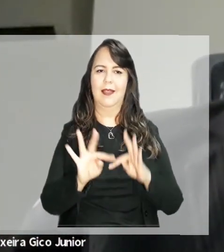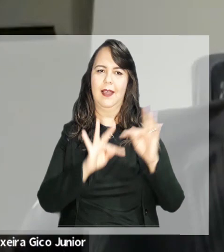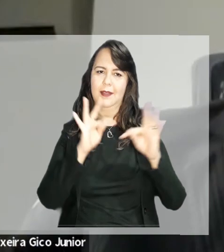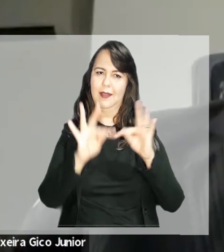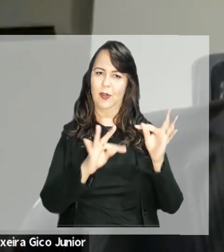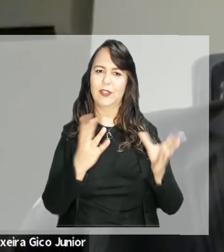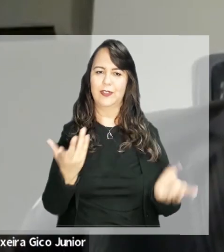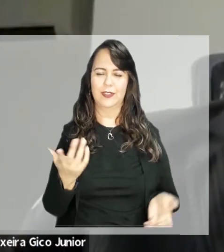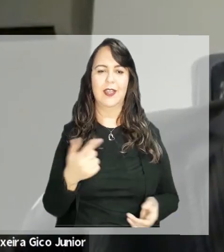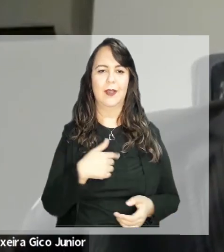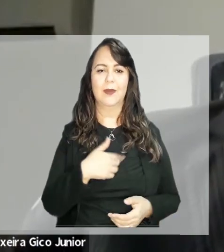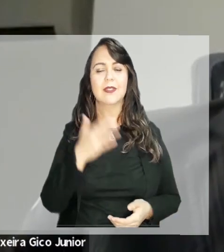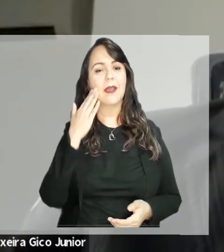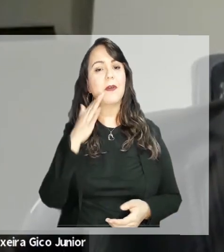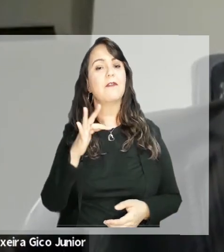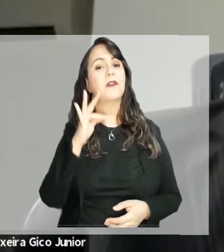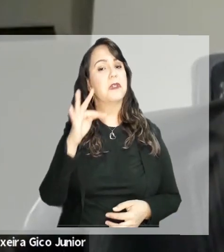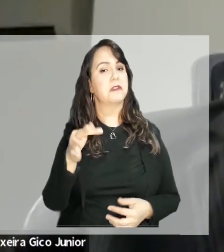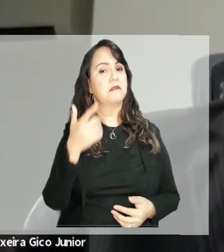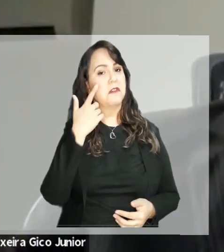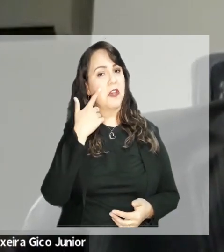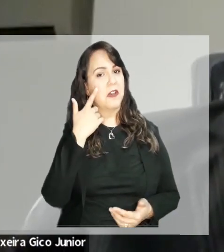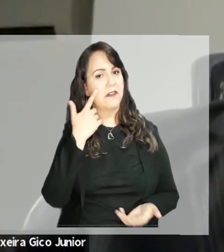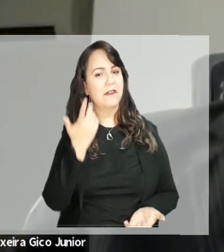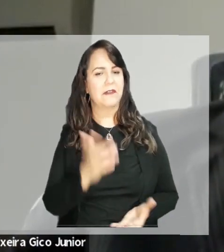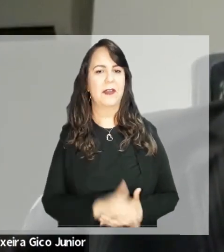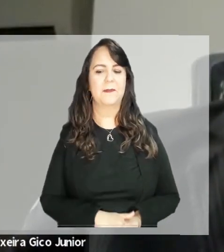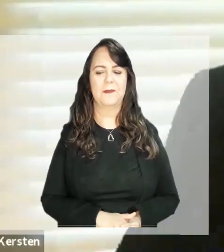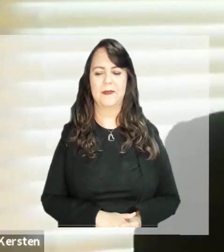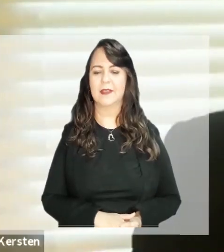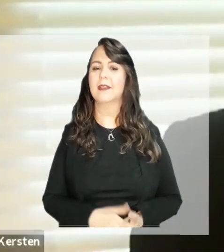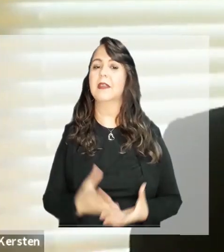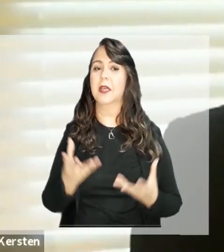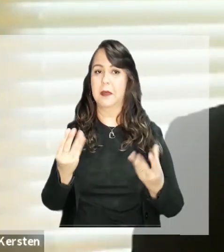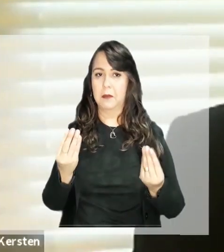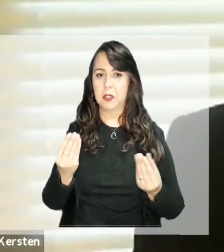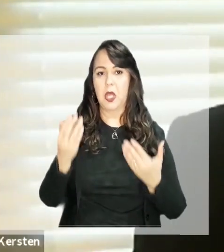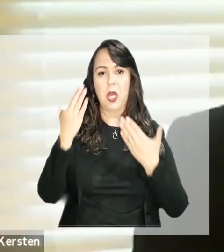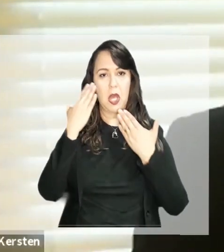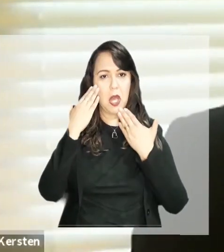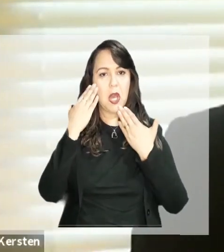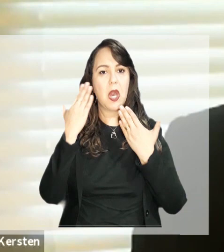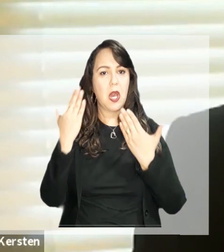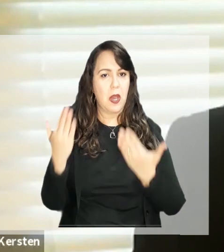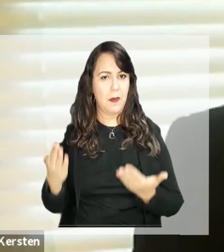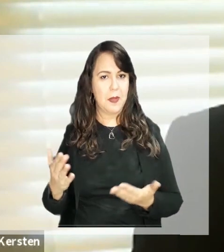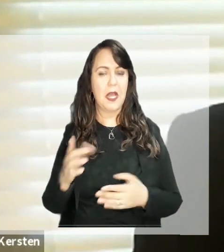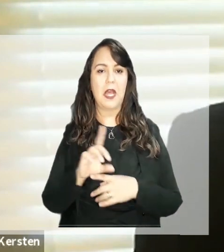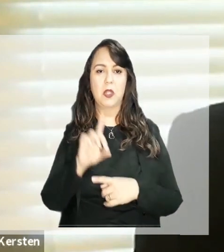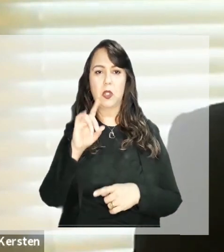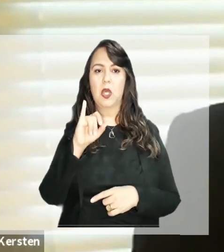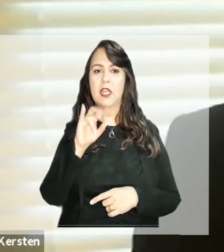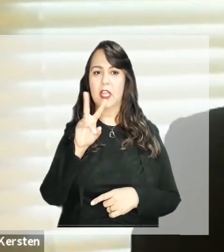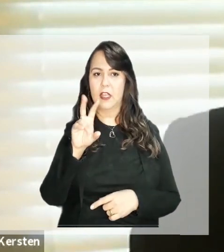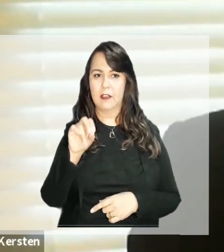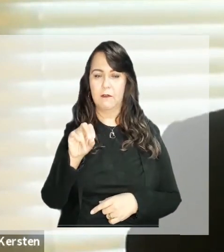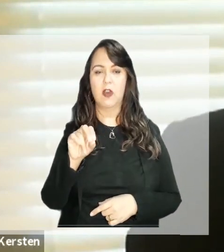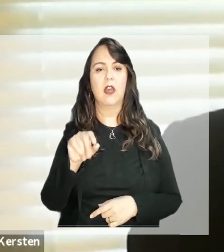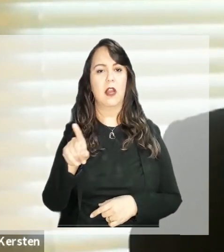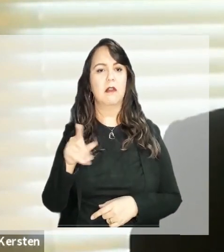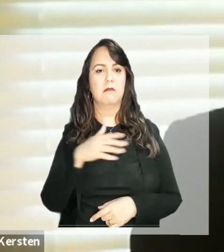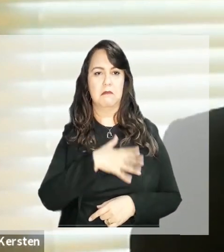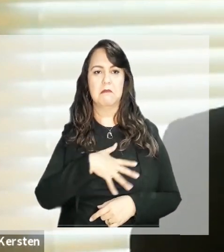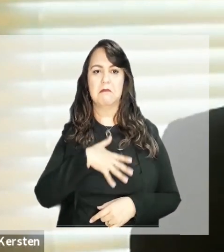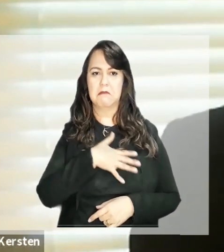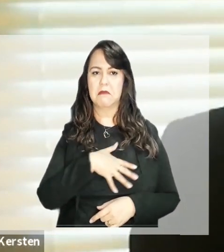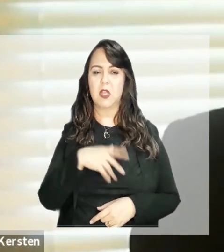com a tecnologia. Vamos ver como é que ela se concretiza. Bom, muitíssimo obrigado, doutor Ivo. Foi uma palestra maravilhosa.